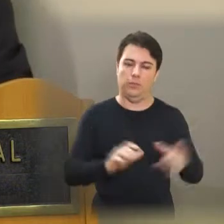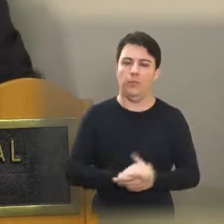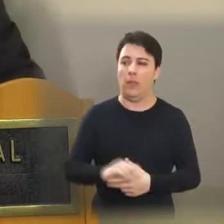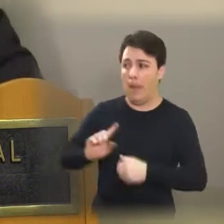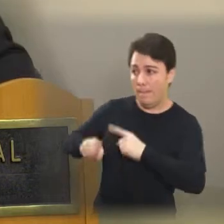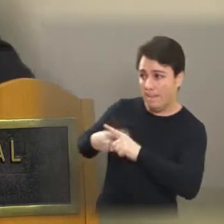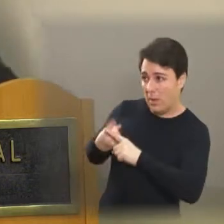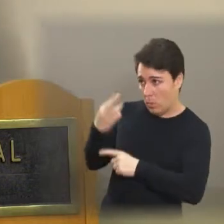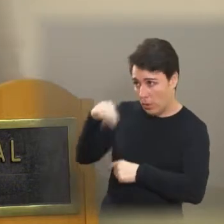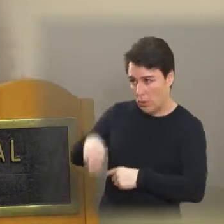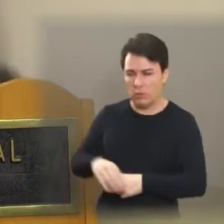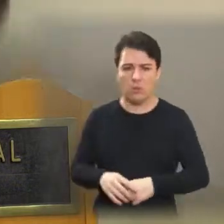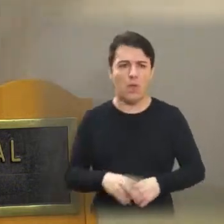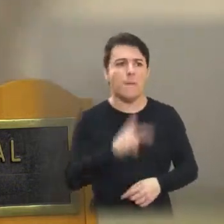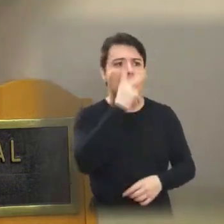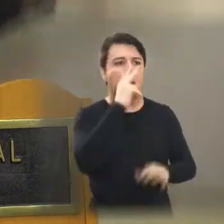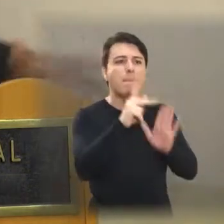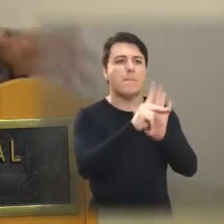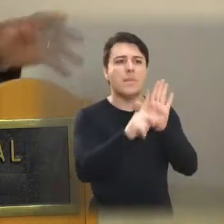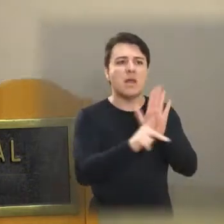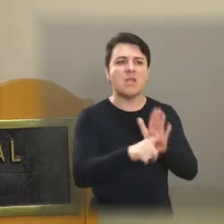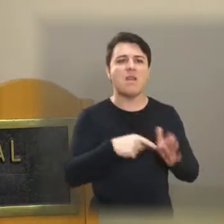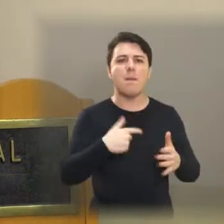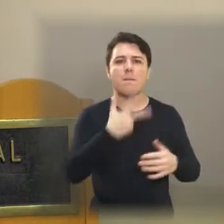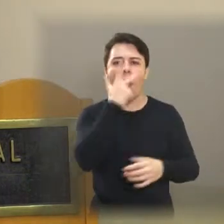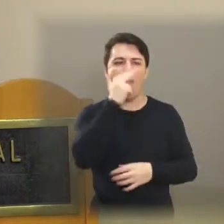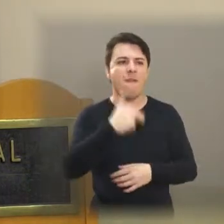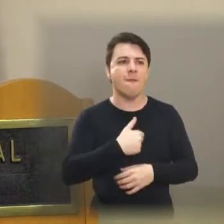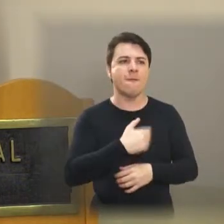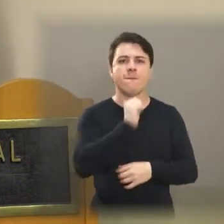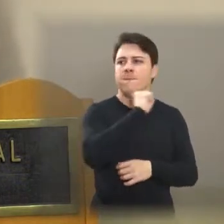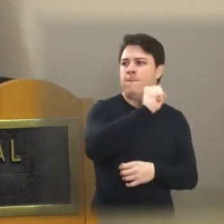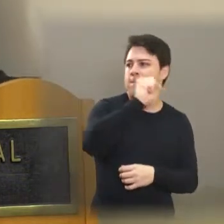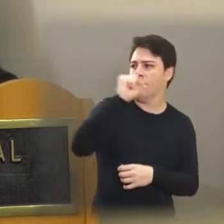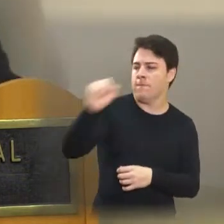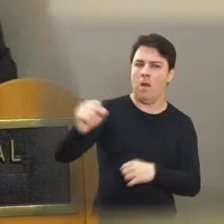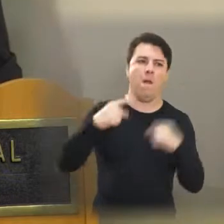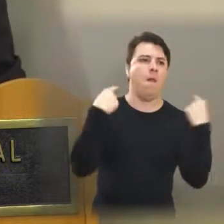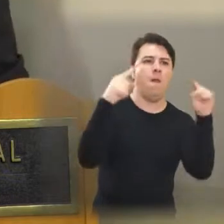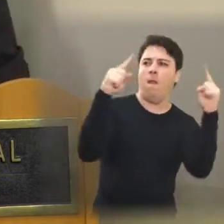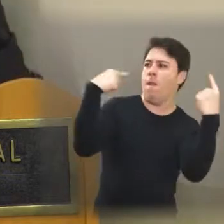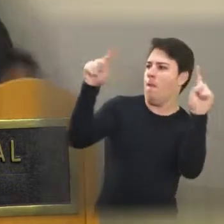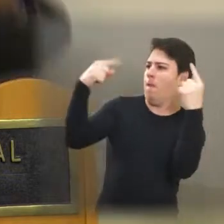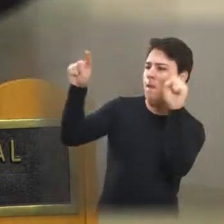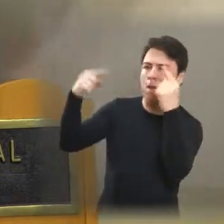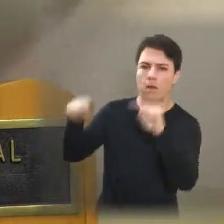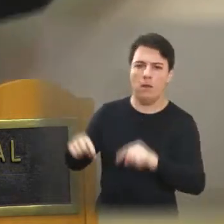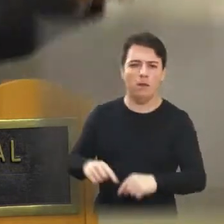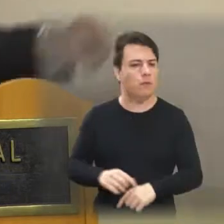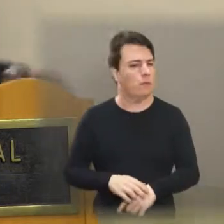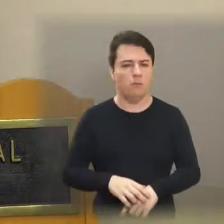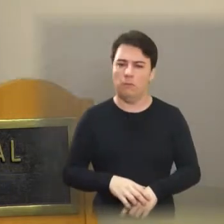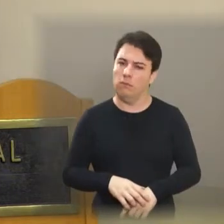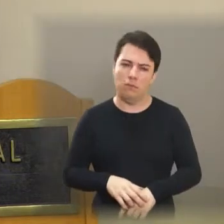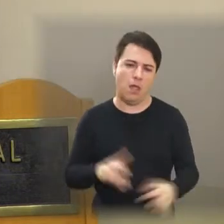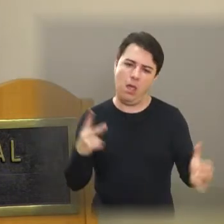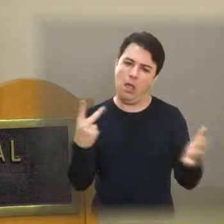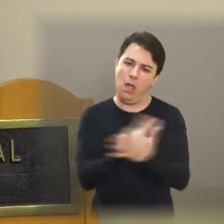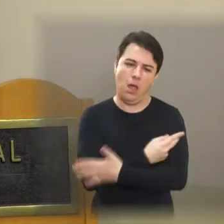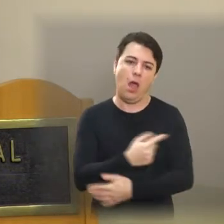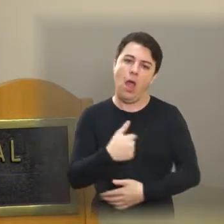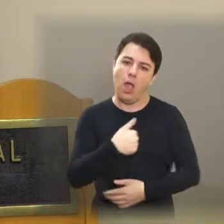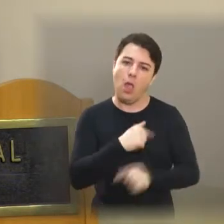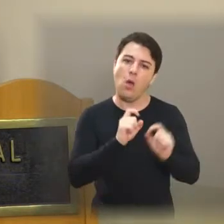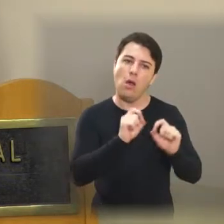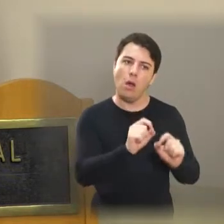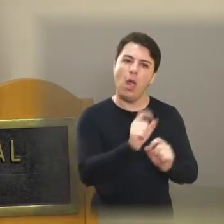minuto. Parece que foi um projeto que eu estava matando todo mundo. Parece que foi um projeto que eu estava criticando todo mundo. E é o contrário. Eu